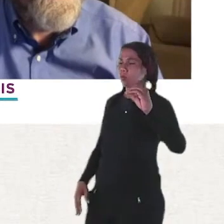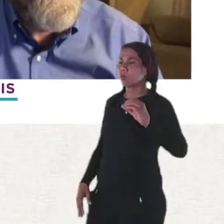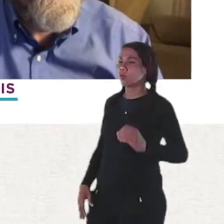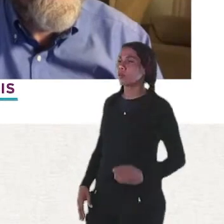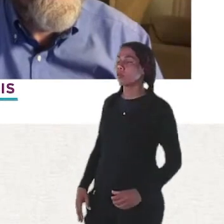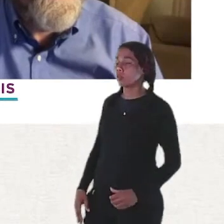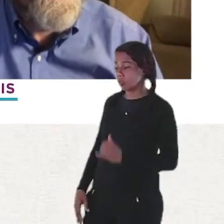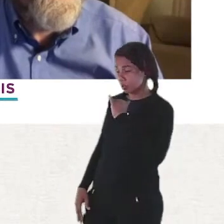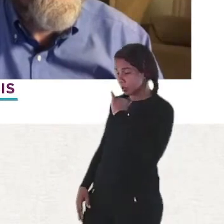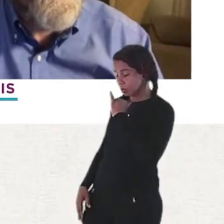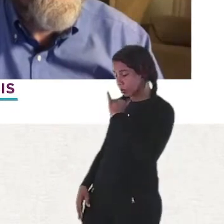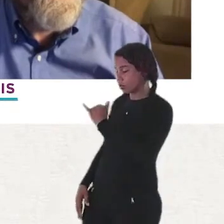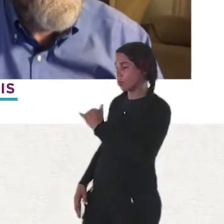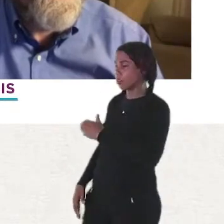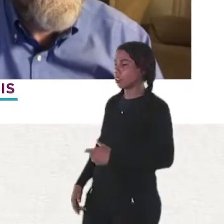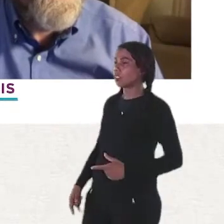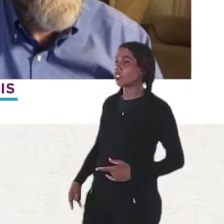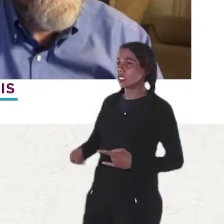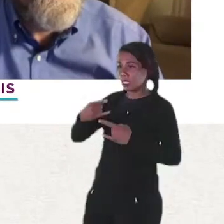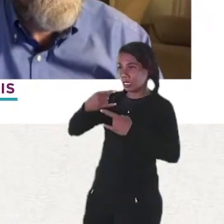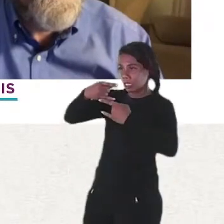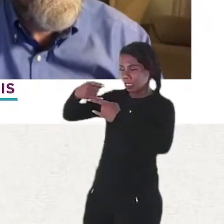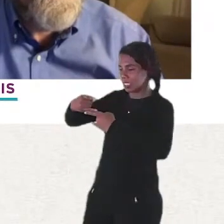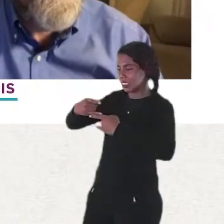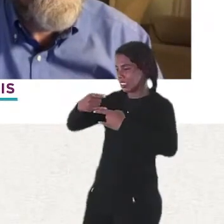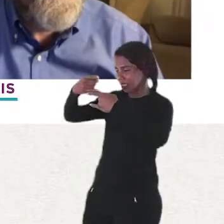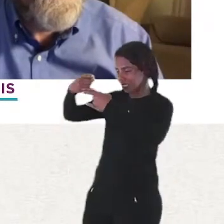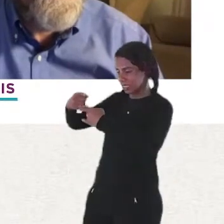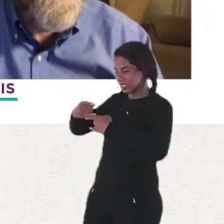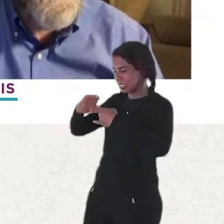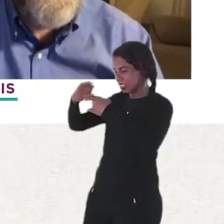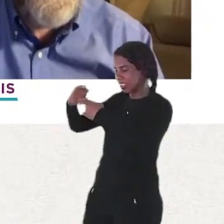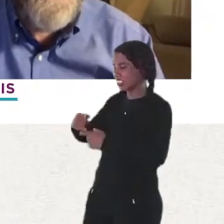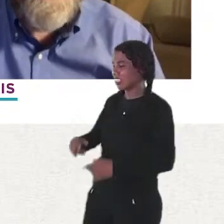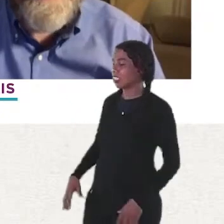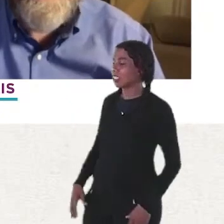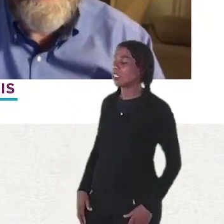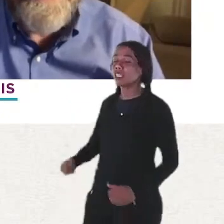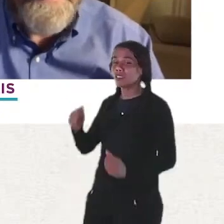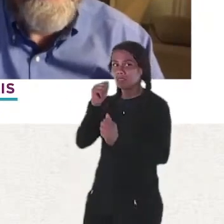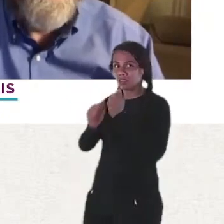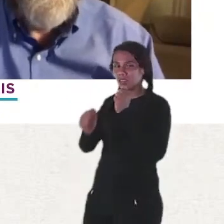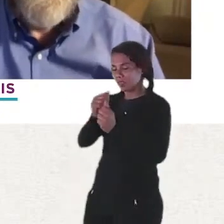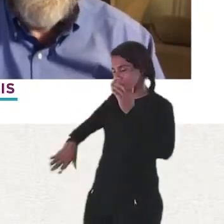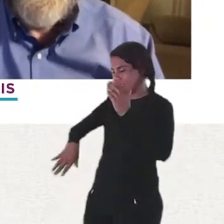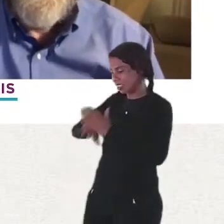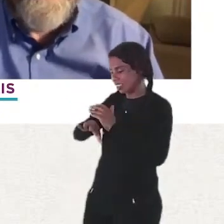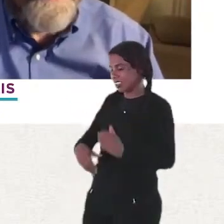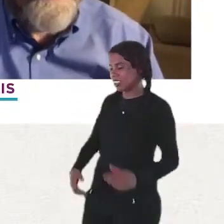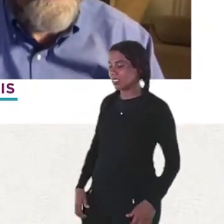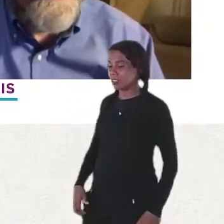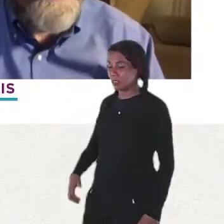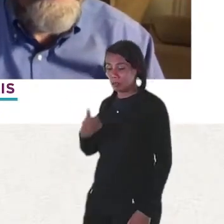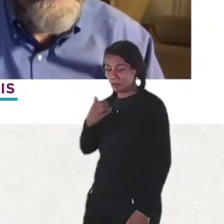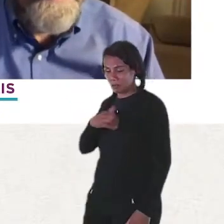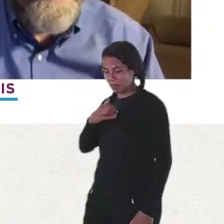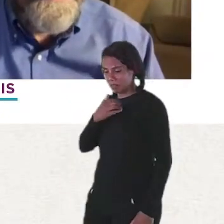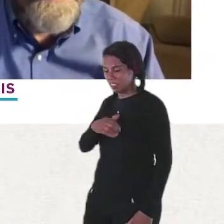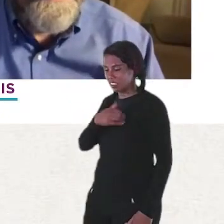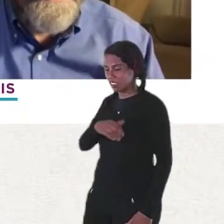essa live e o sufoco do Galo contra o Ceará, que o Galo está jogando agora. Abração para